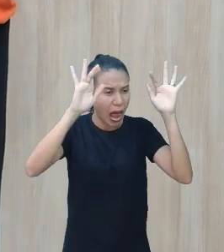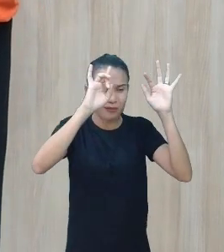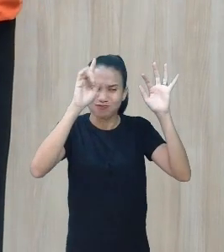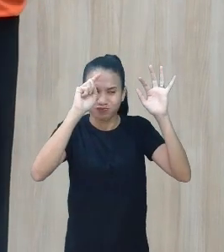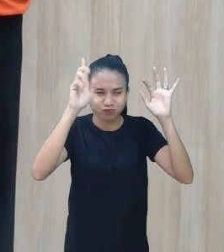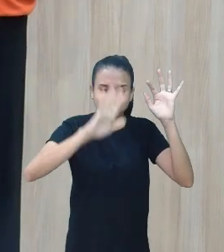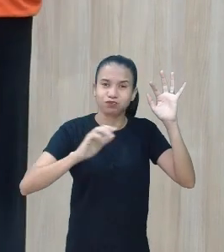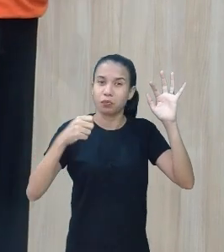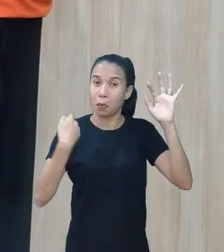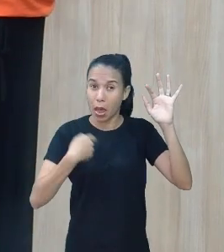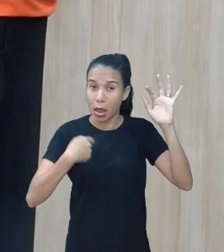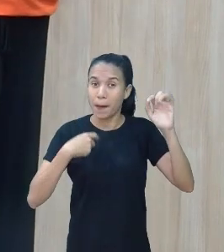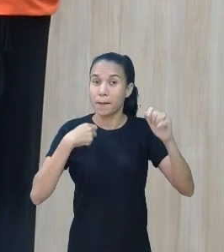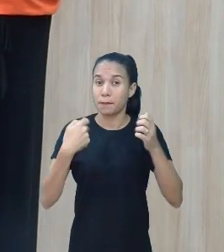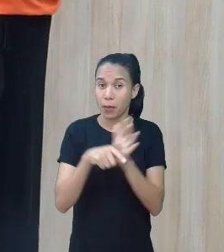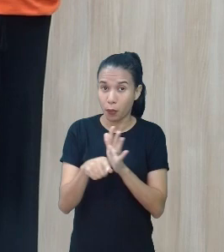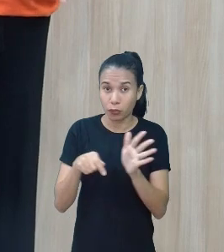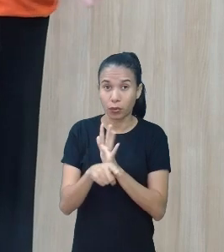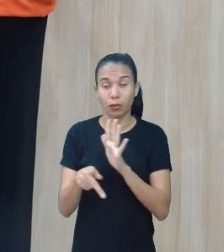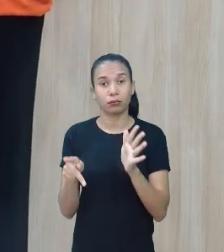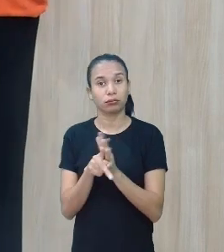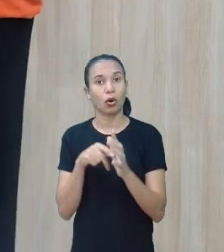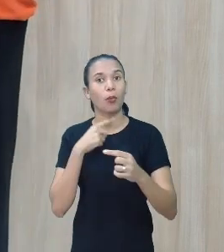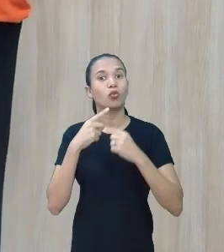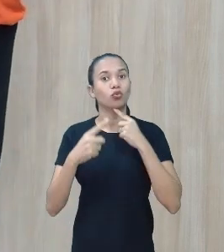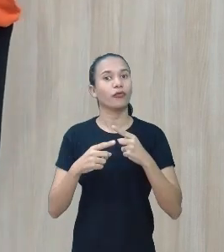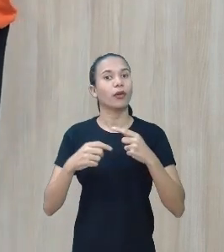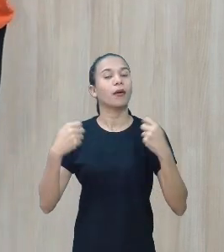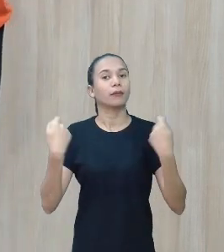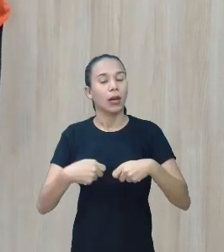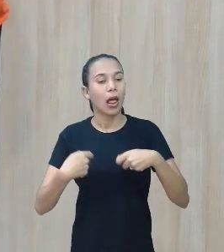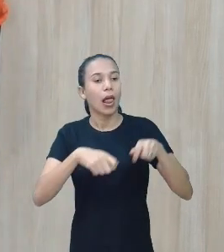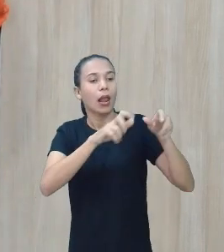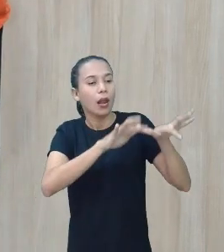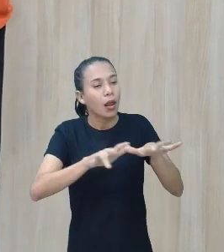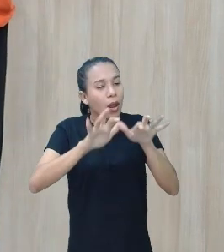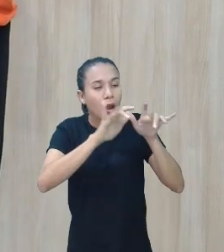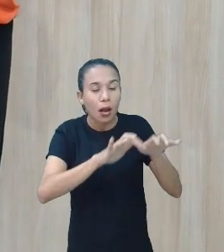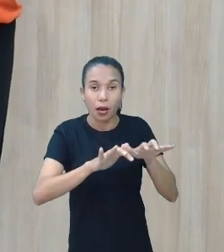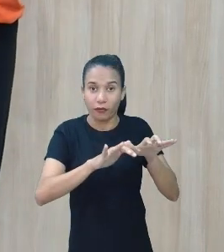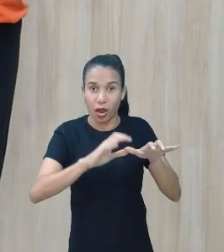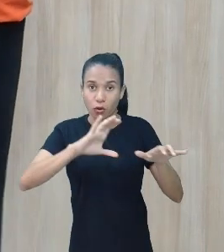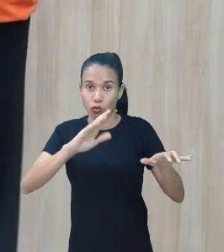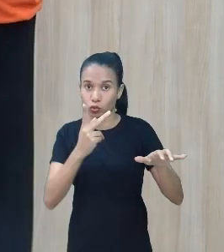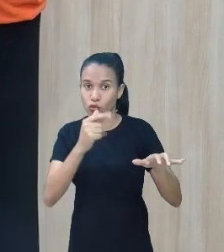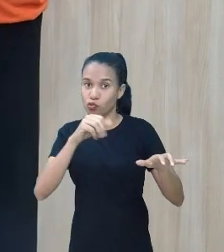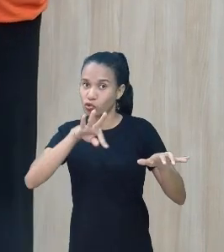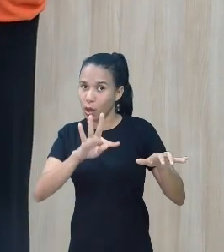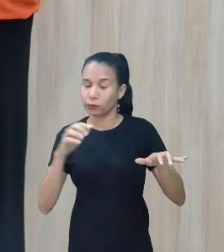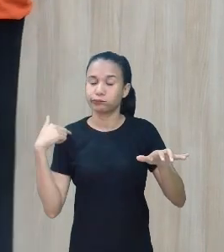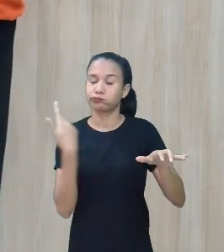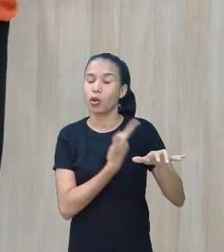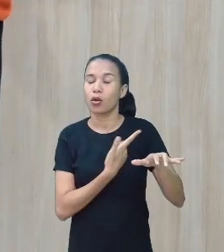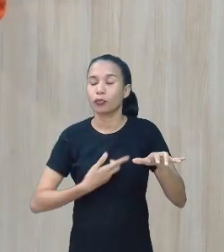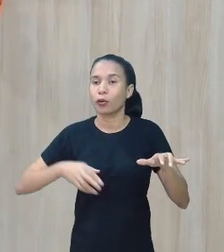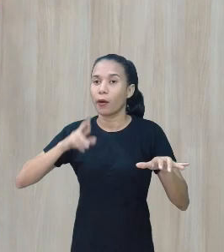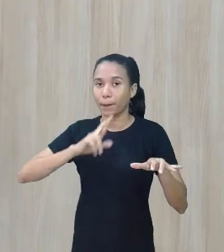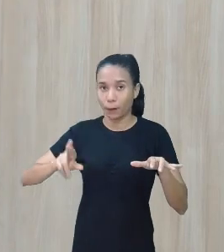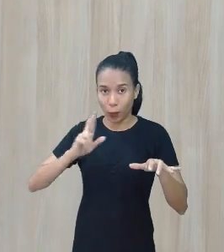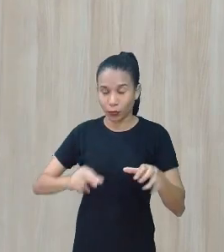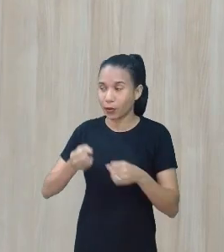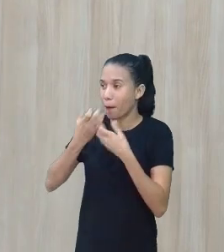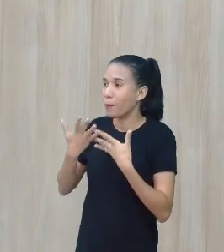clara para vocês, dúvidas nas alternativas, é só vocês escreverem lá no chat e a gente retoma. Boa